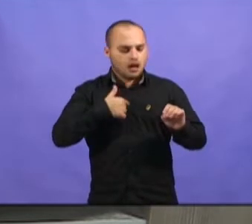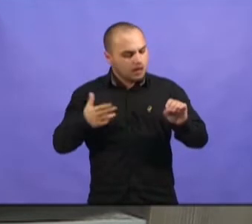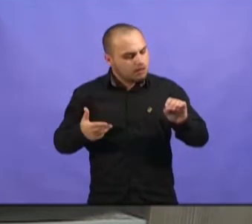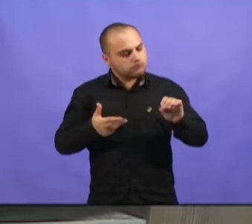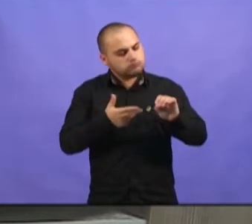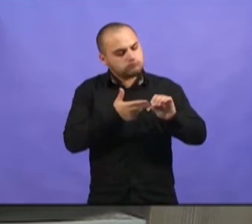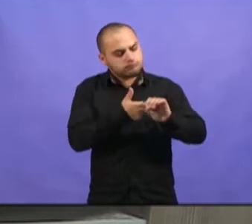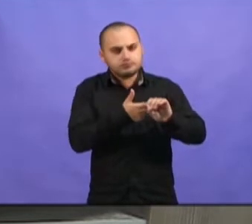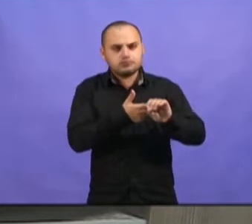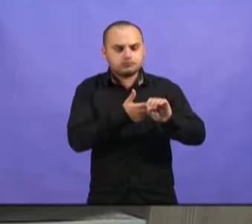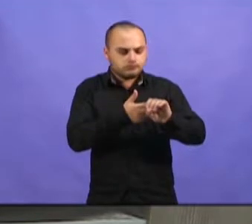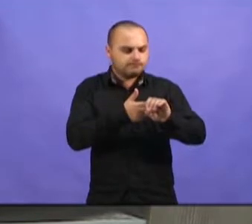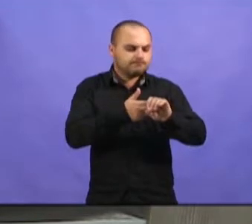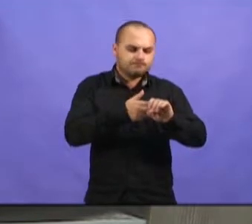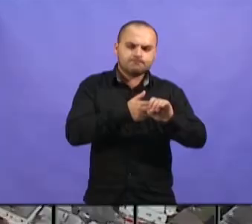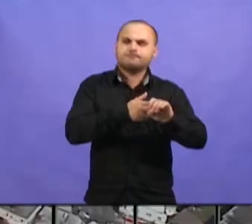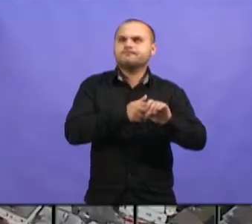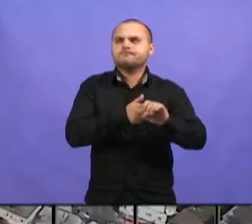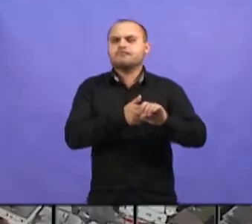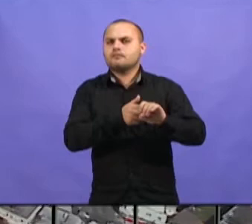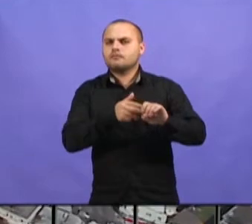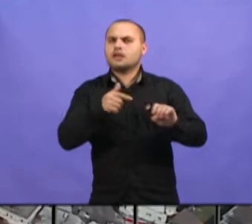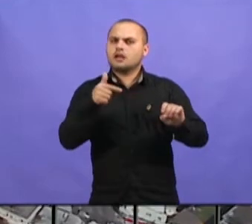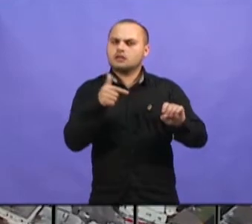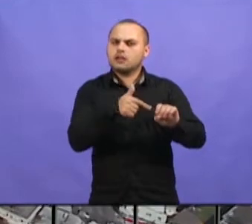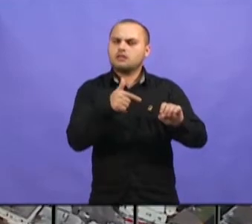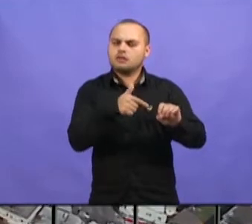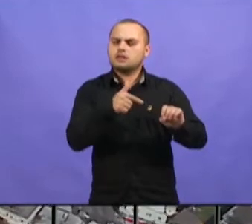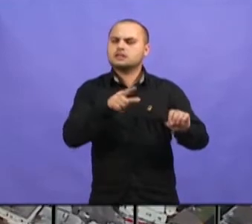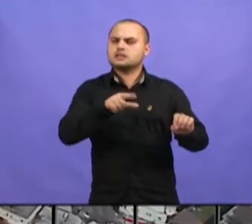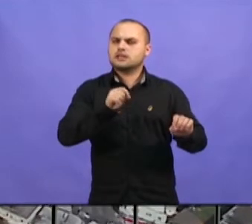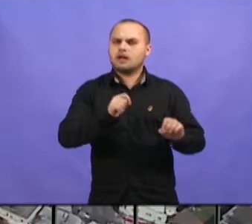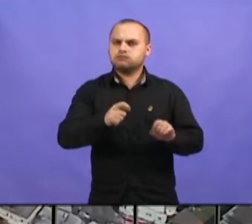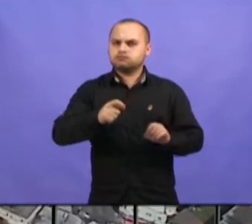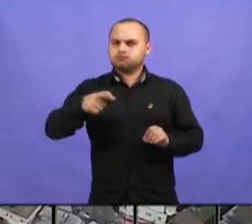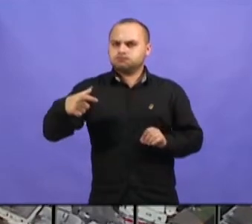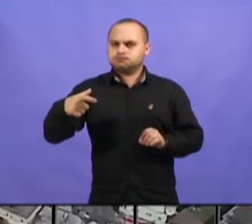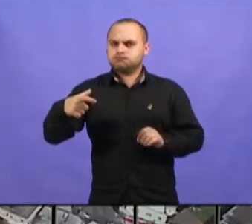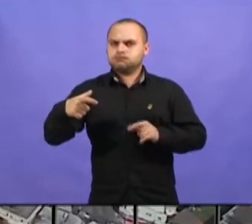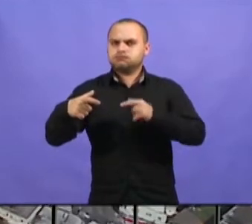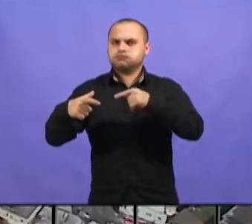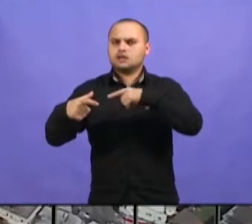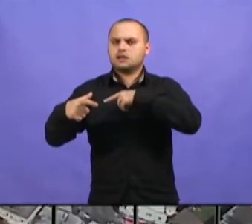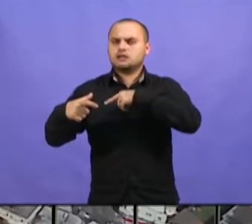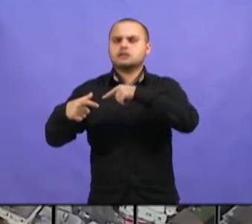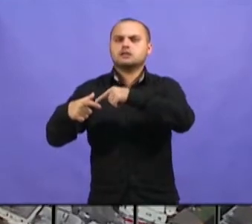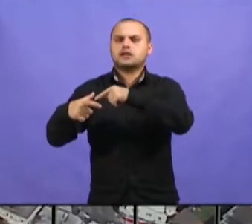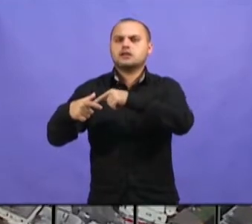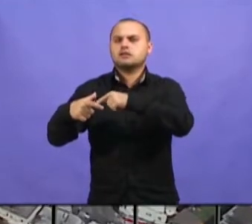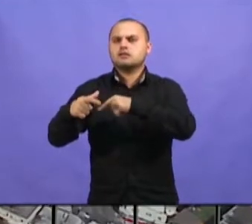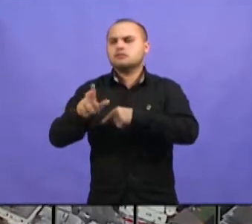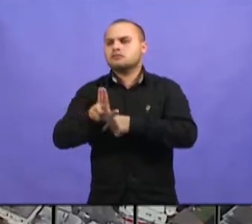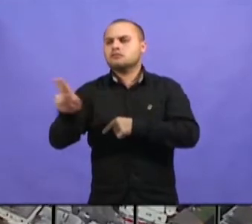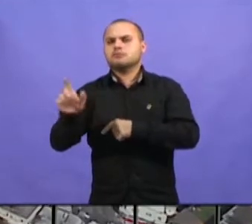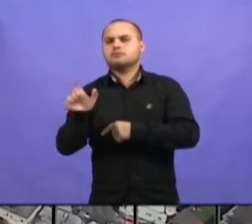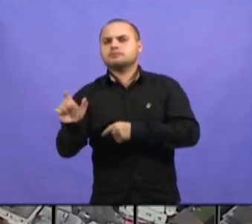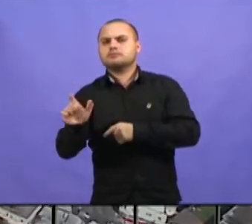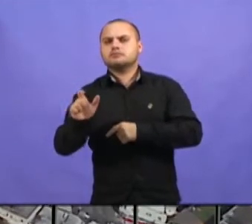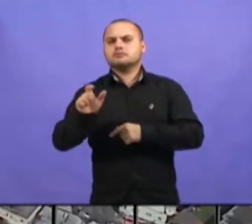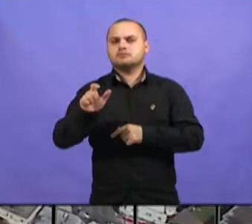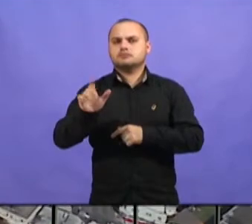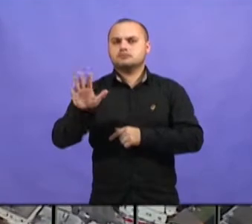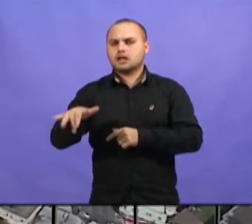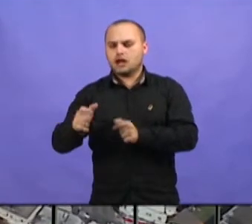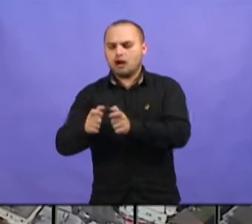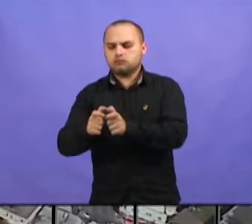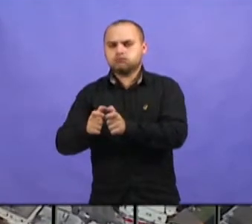próstata, né? E dizer assim, não, esse valor está aumentado porque você está com uma prostatite, você está com uma próstata